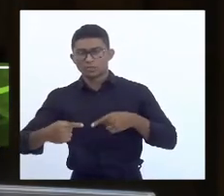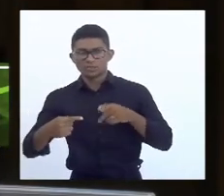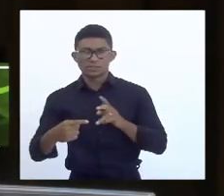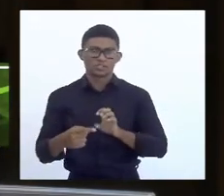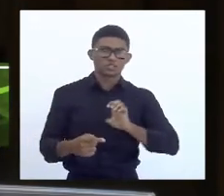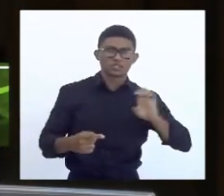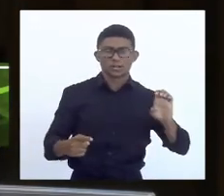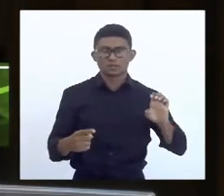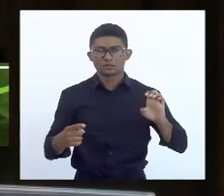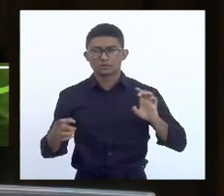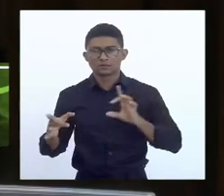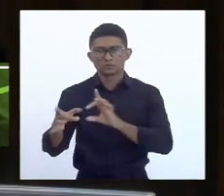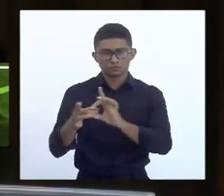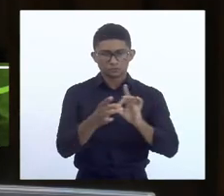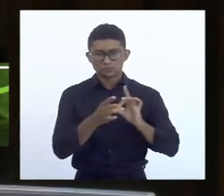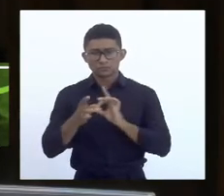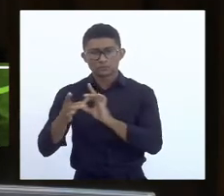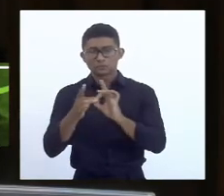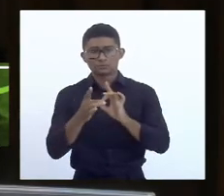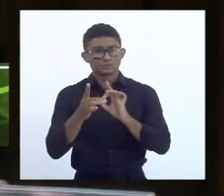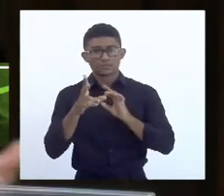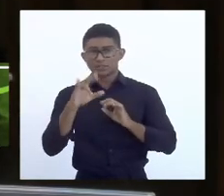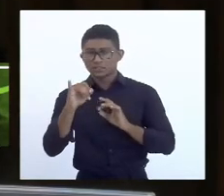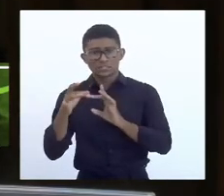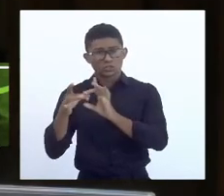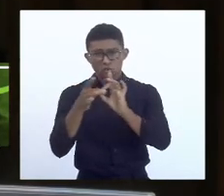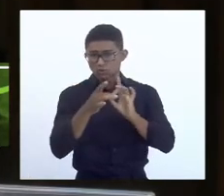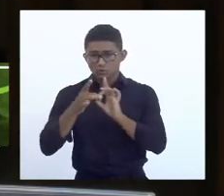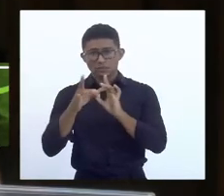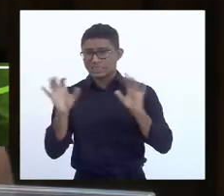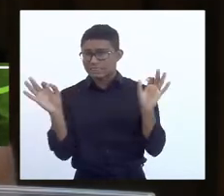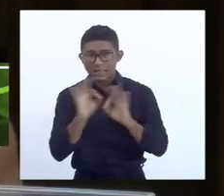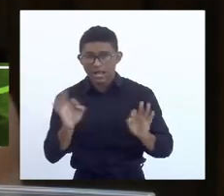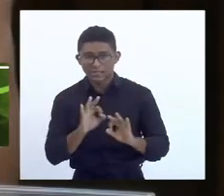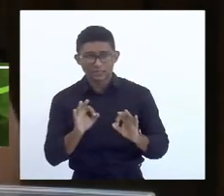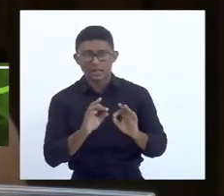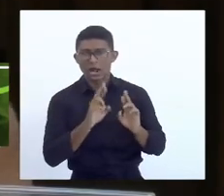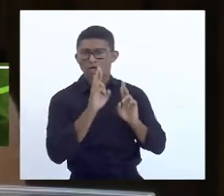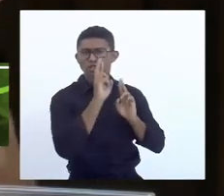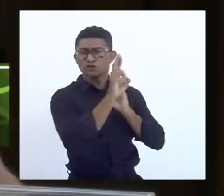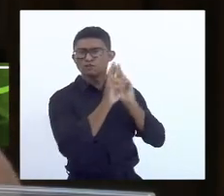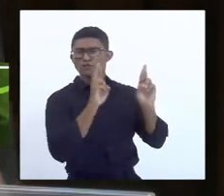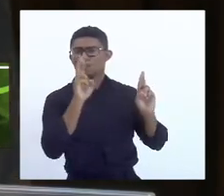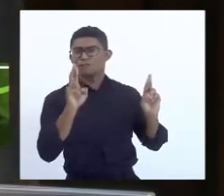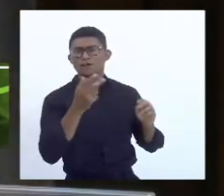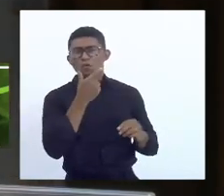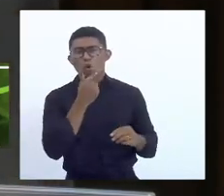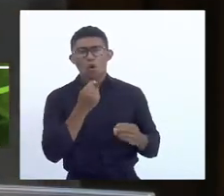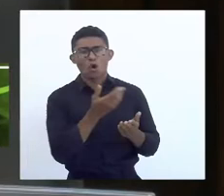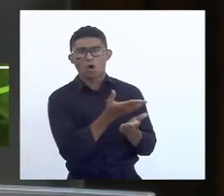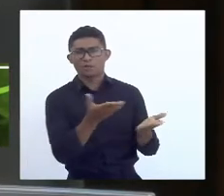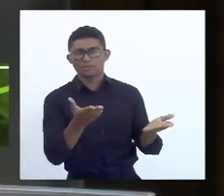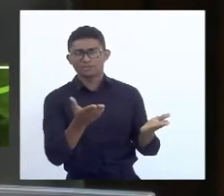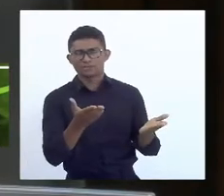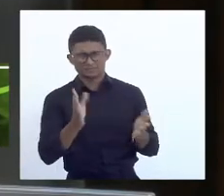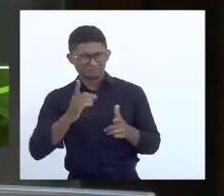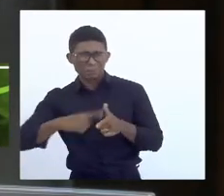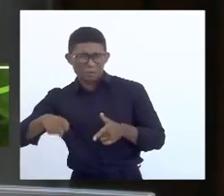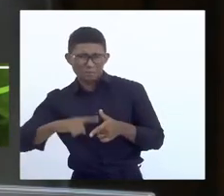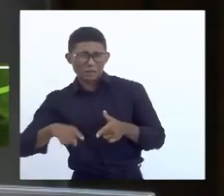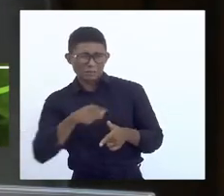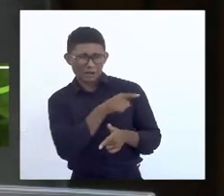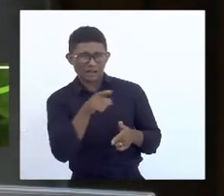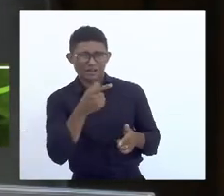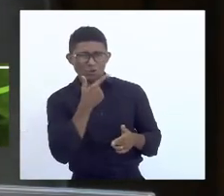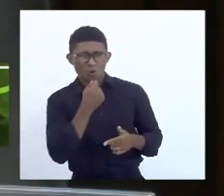política, continuarão sendo homens. Ah, mas é um problema só porque eles são homens? Não, mas é porque a análise